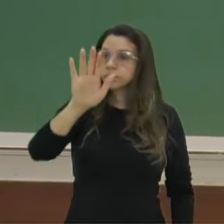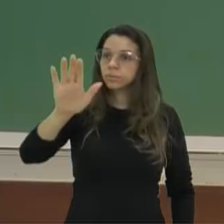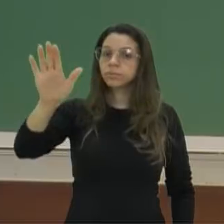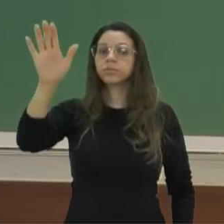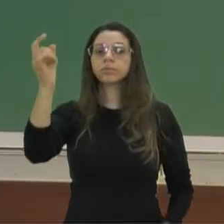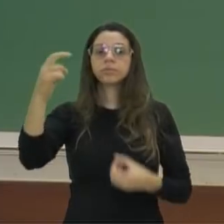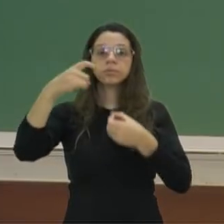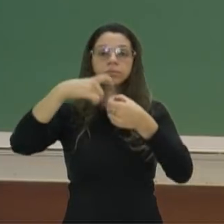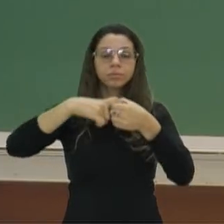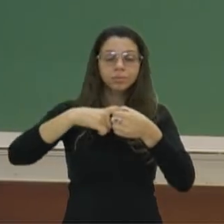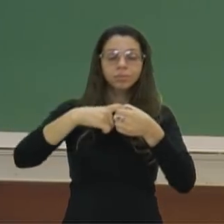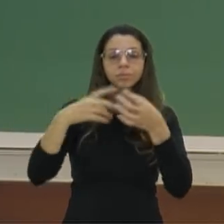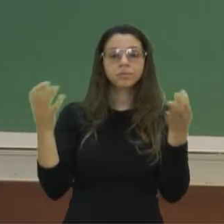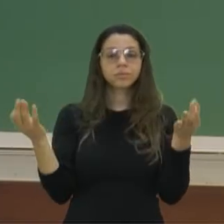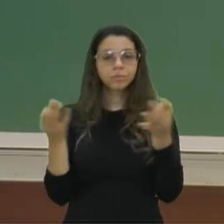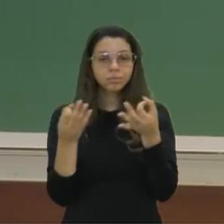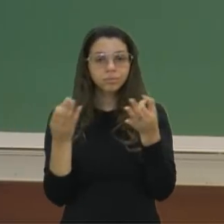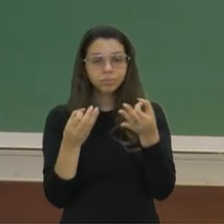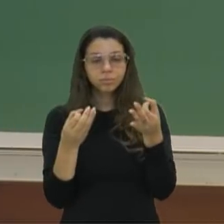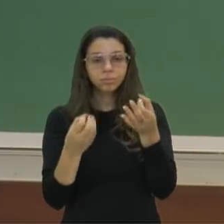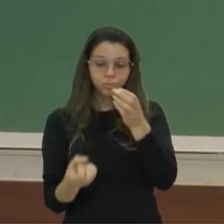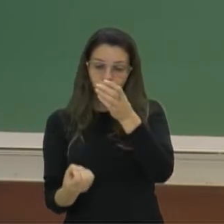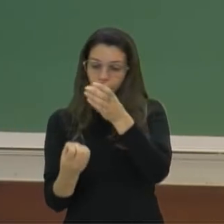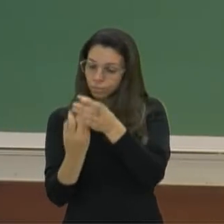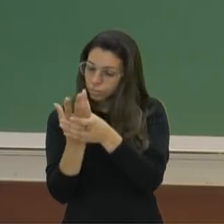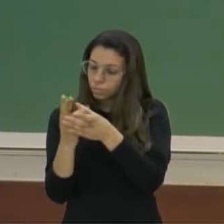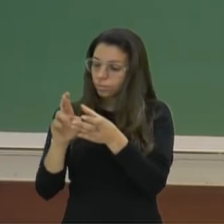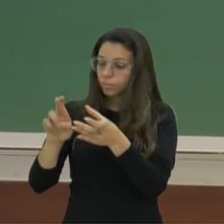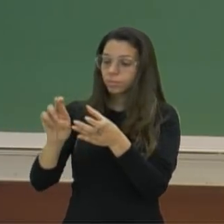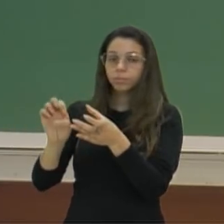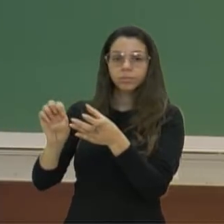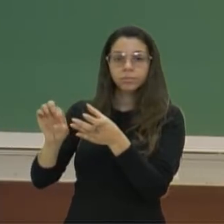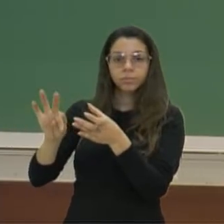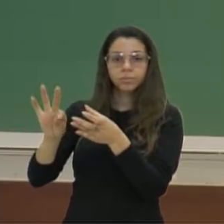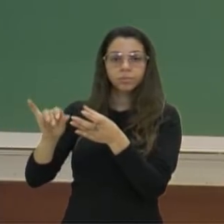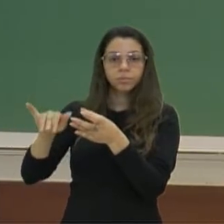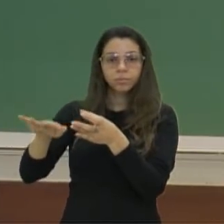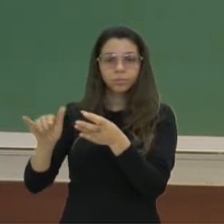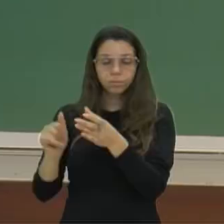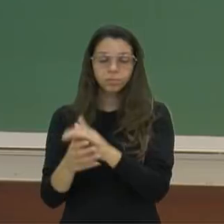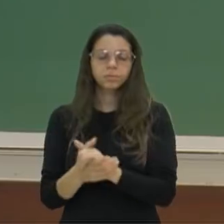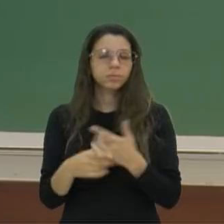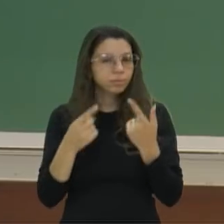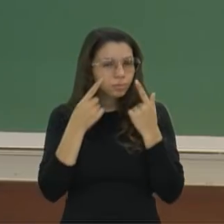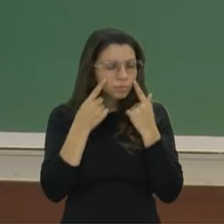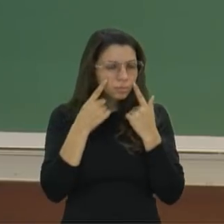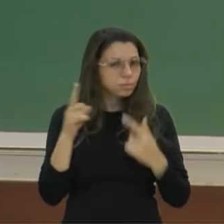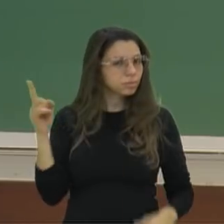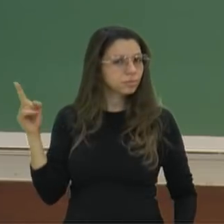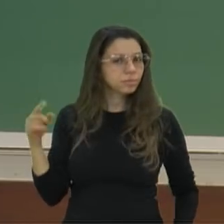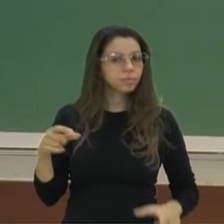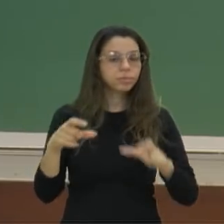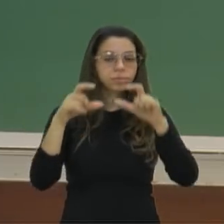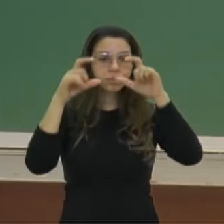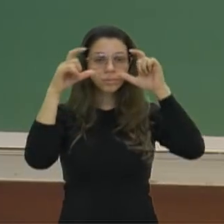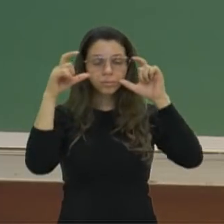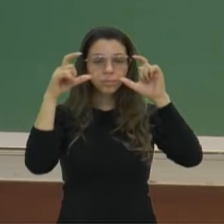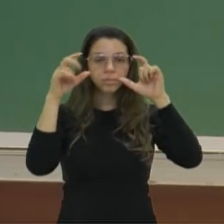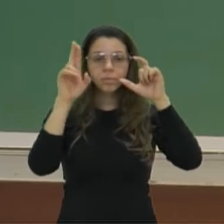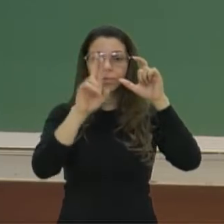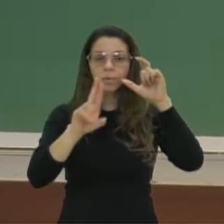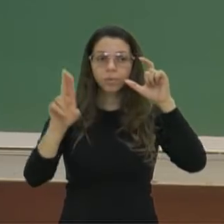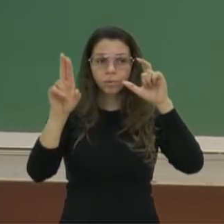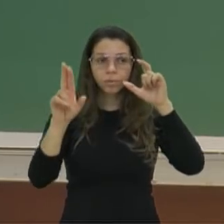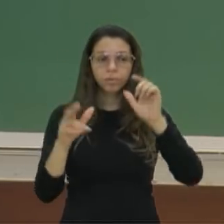volta a ser projetada, formada na retina. Vamos ver qual é a lente que um míope